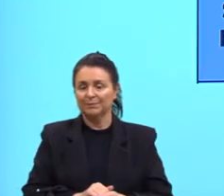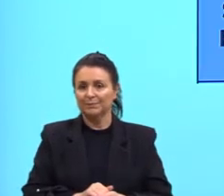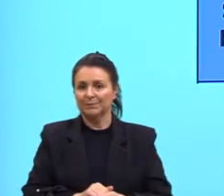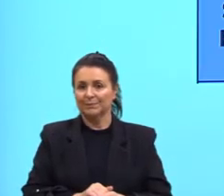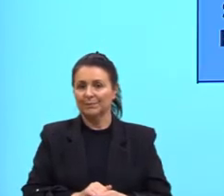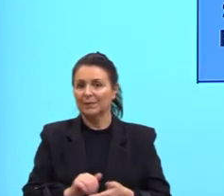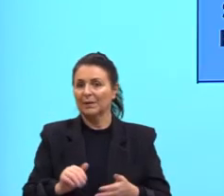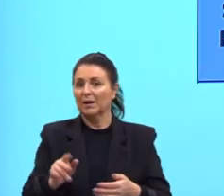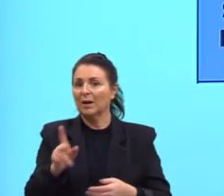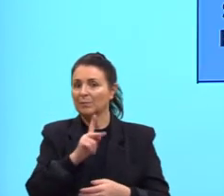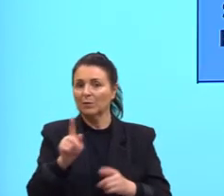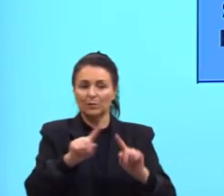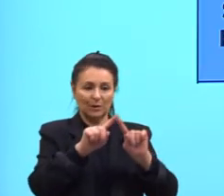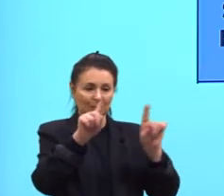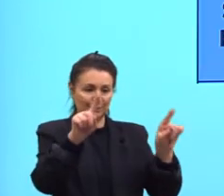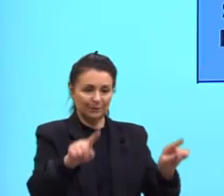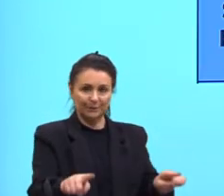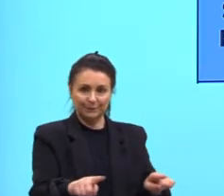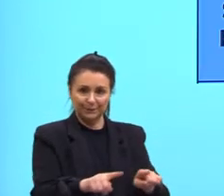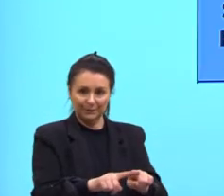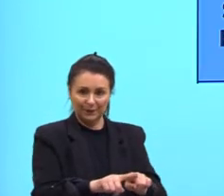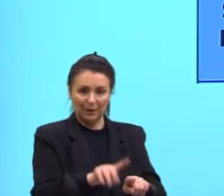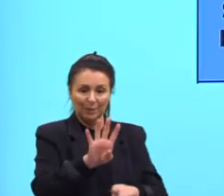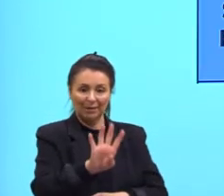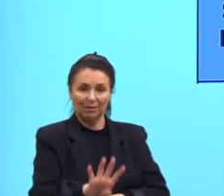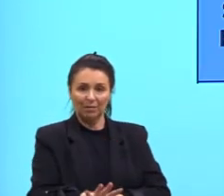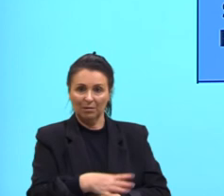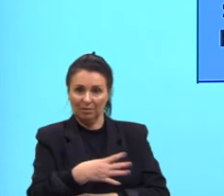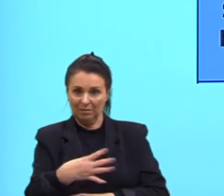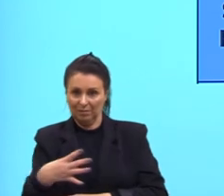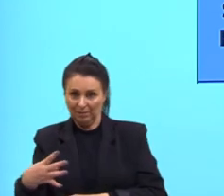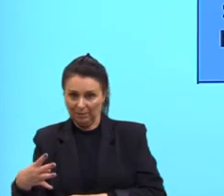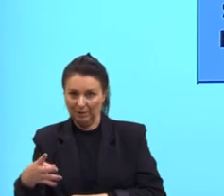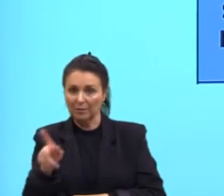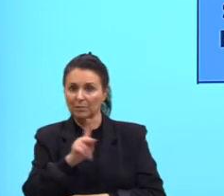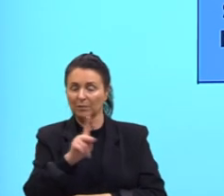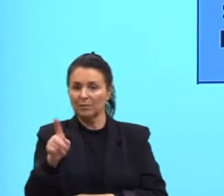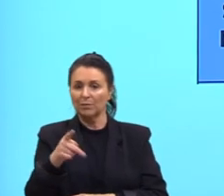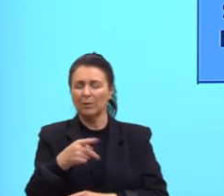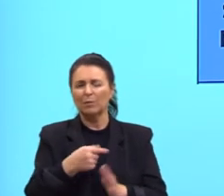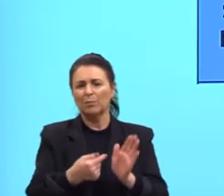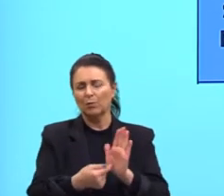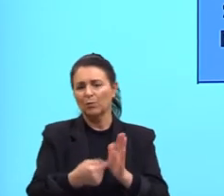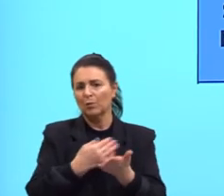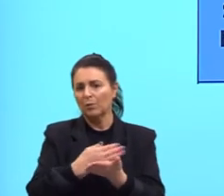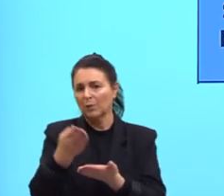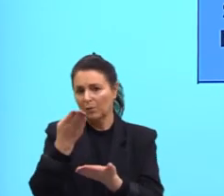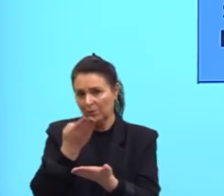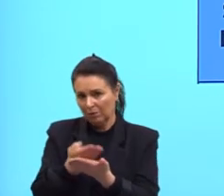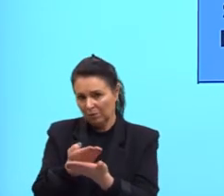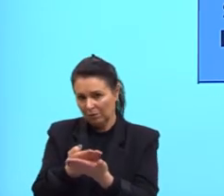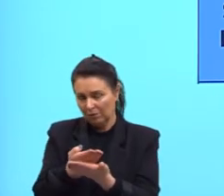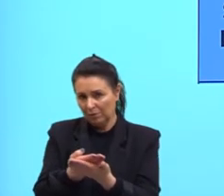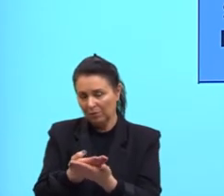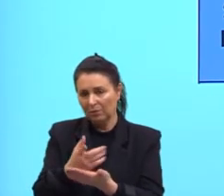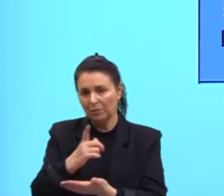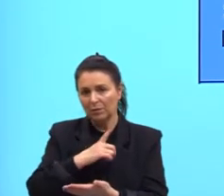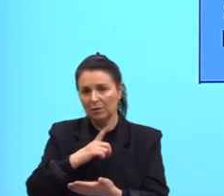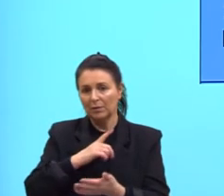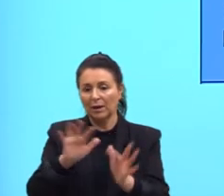e aqui então eu concluí a nossa tabelinha que nós vimos no início da aula agora nós temos